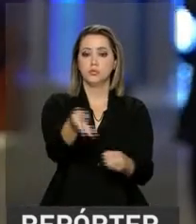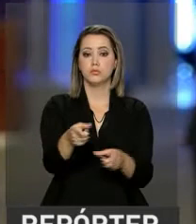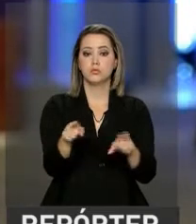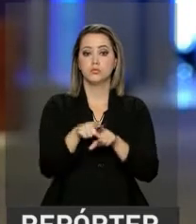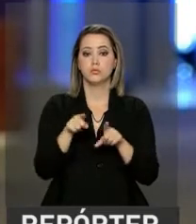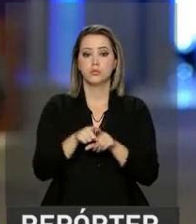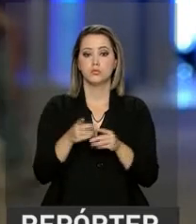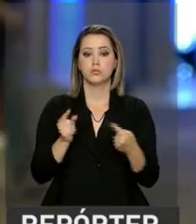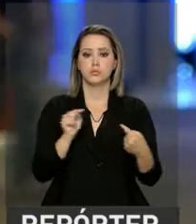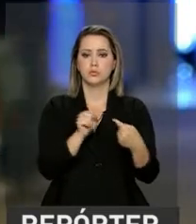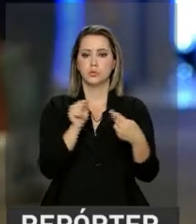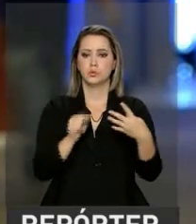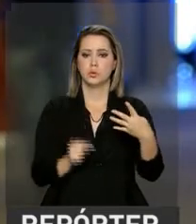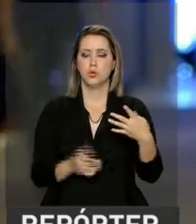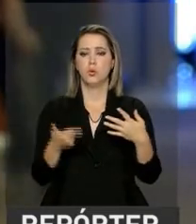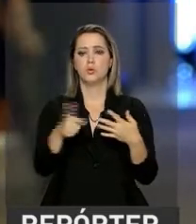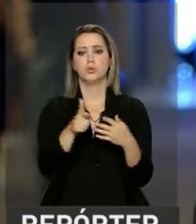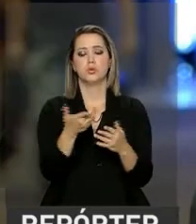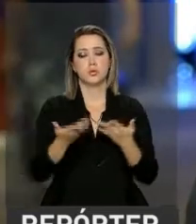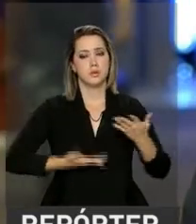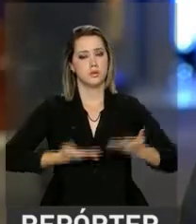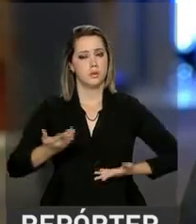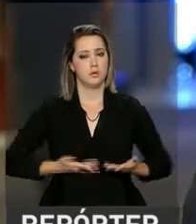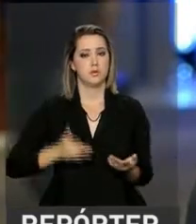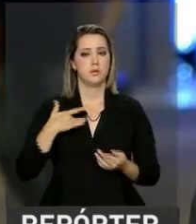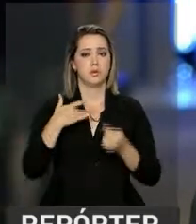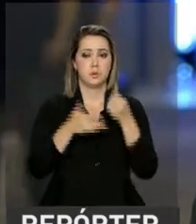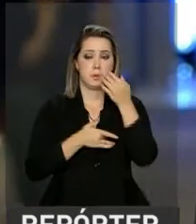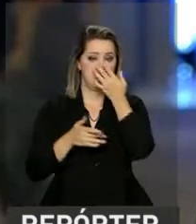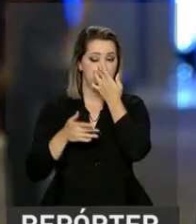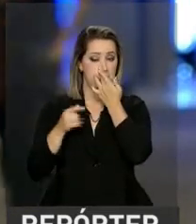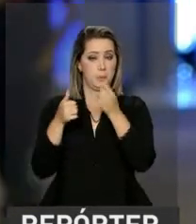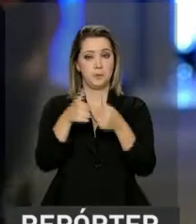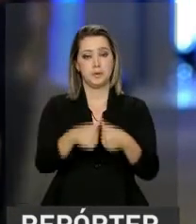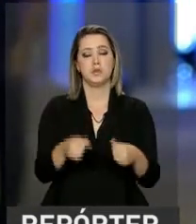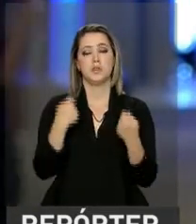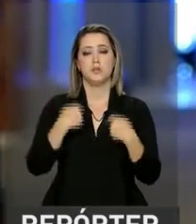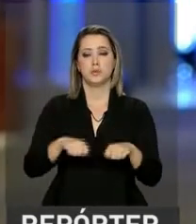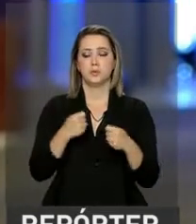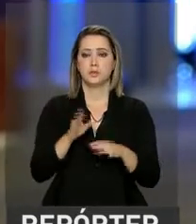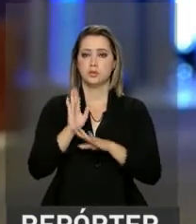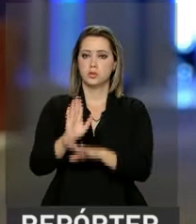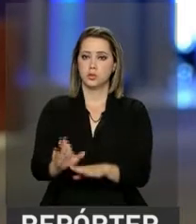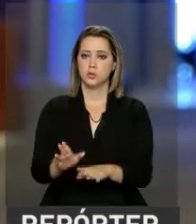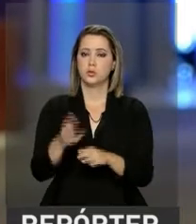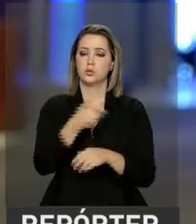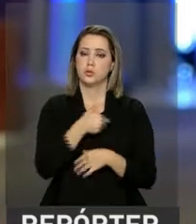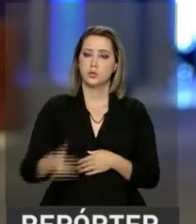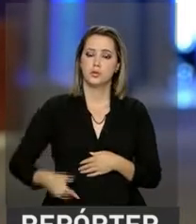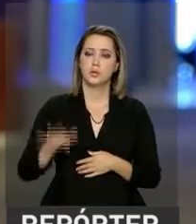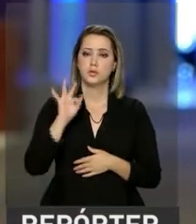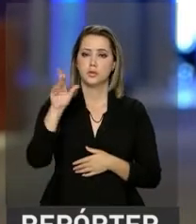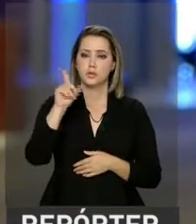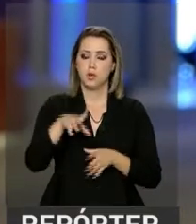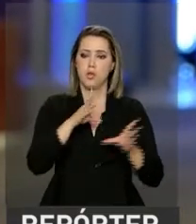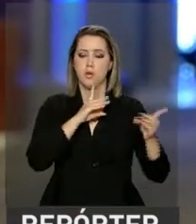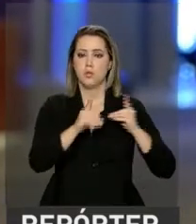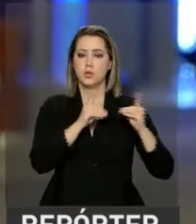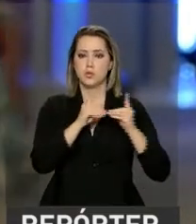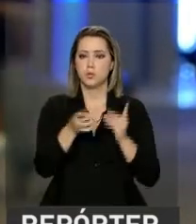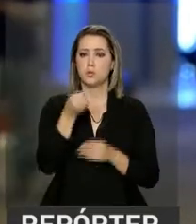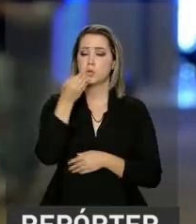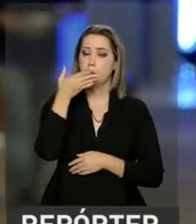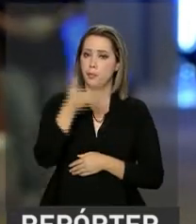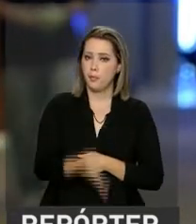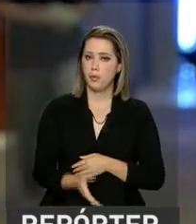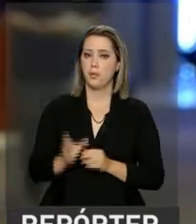também o credenciamento a vários outros serviços de saúde que estavam sendo prestados sem a contrapartida do governo federal. Então, é um debate muito bom,